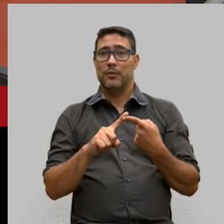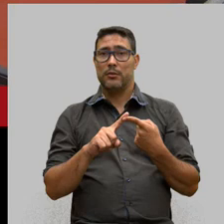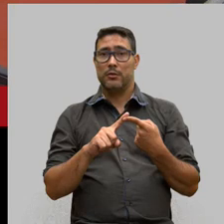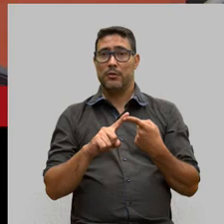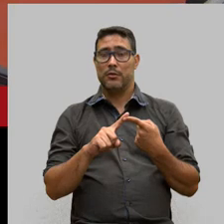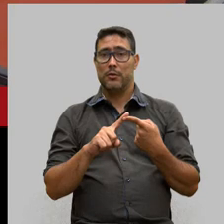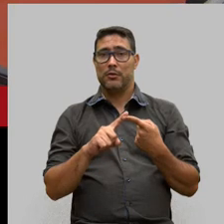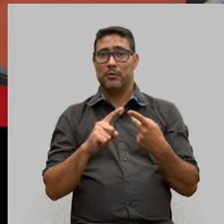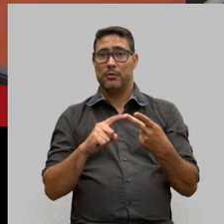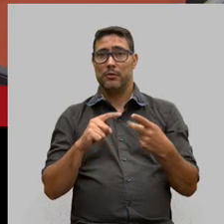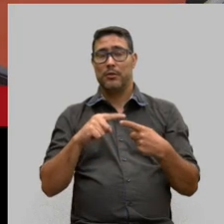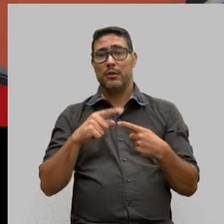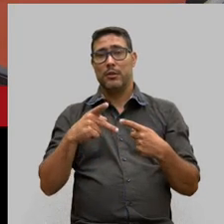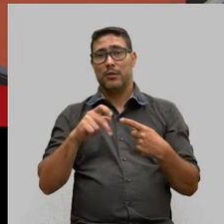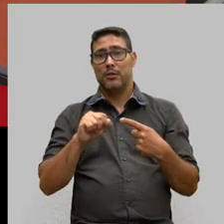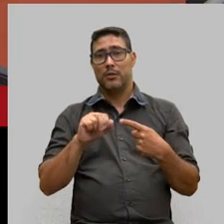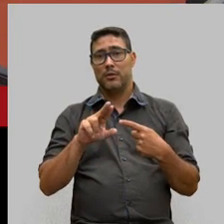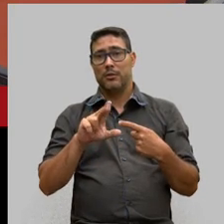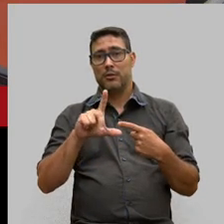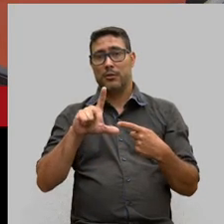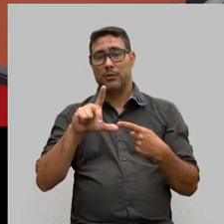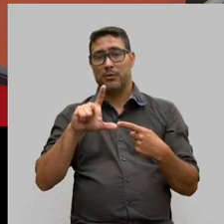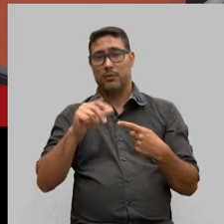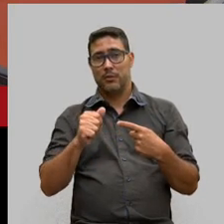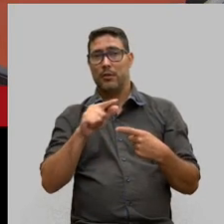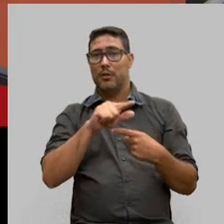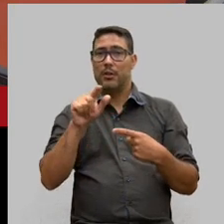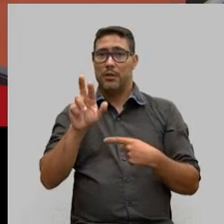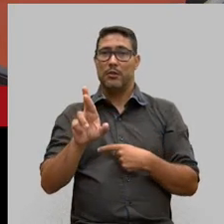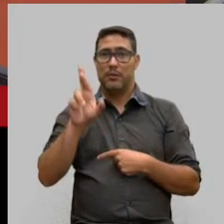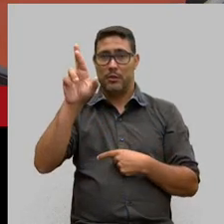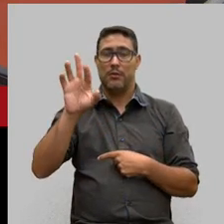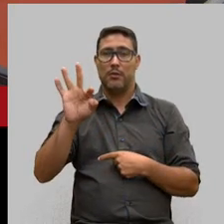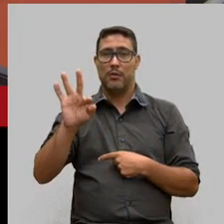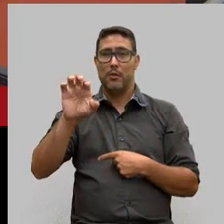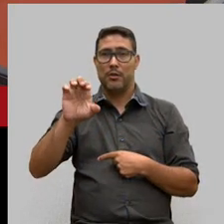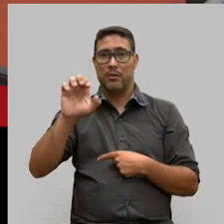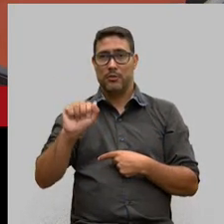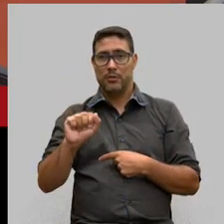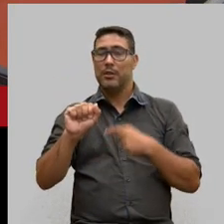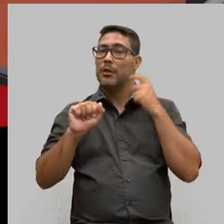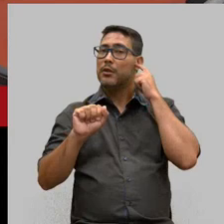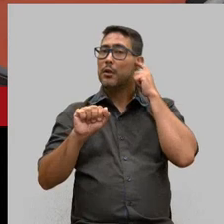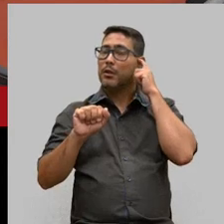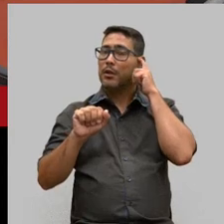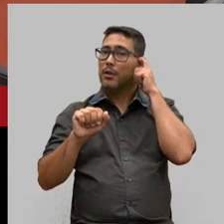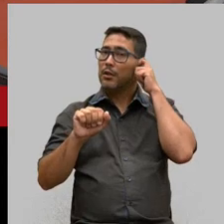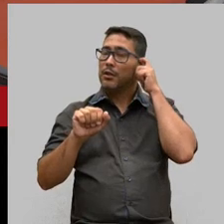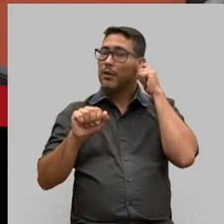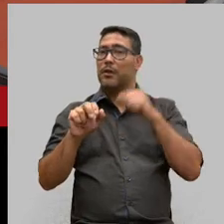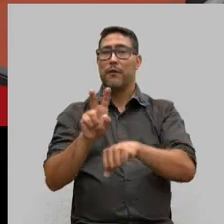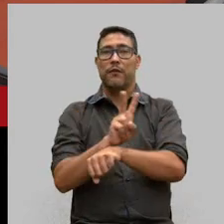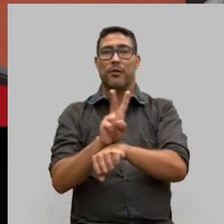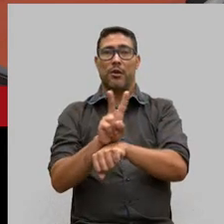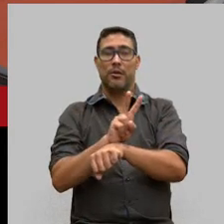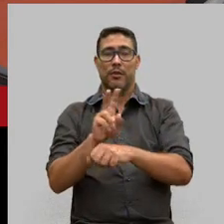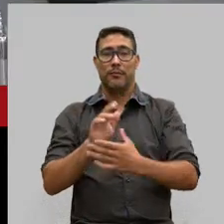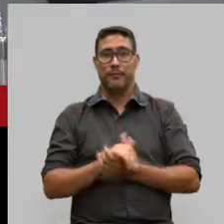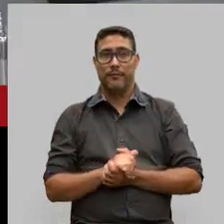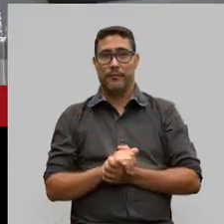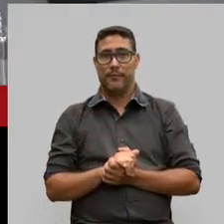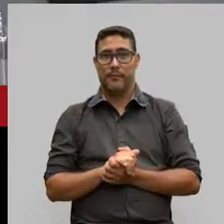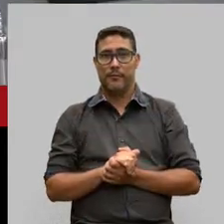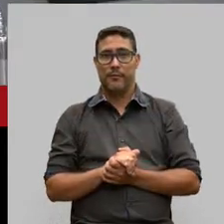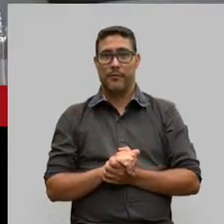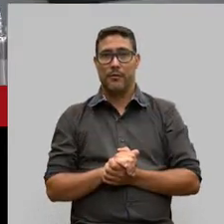a da família tev Sosa agora Alcione Boa tarde a todos eu Saúdo vocês com